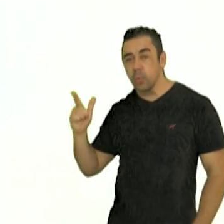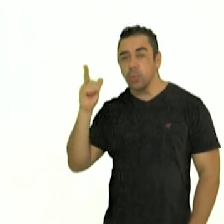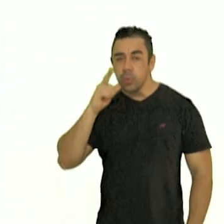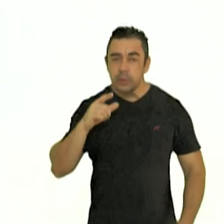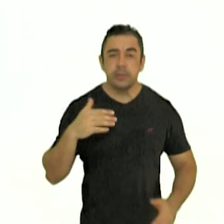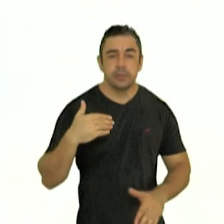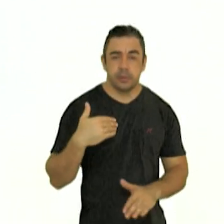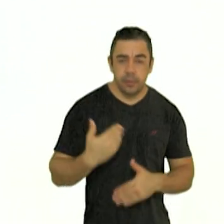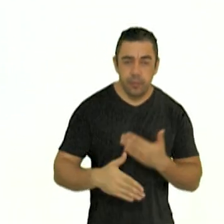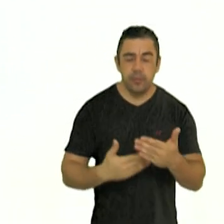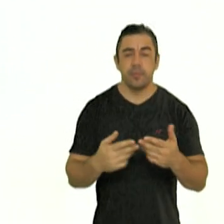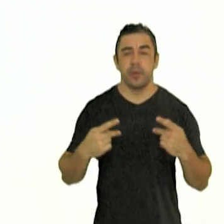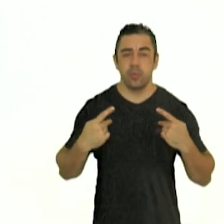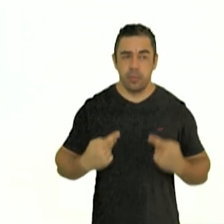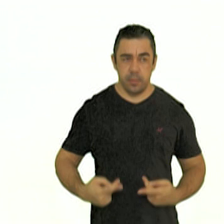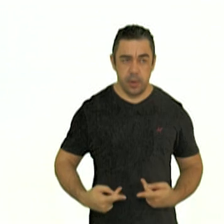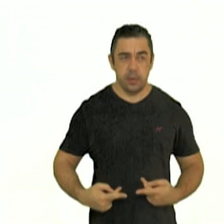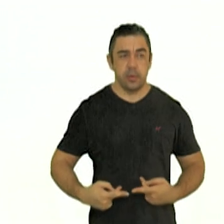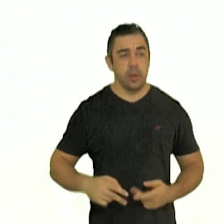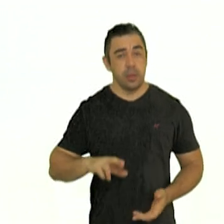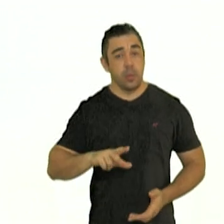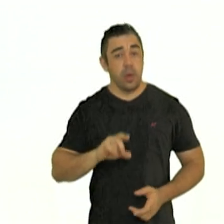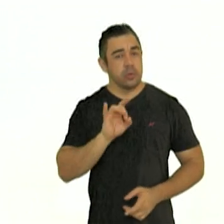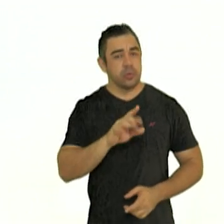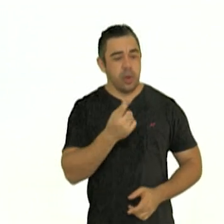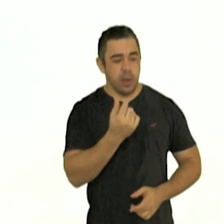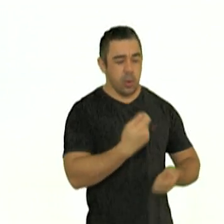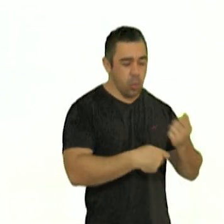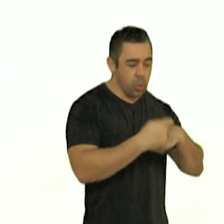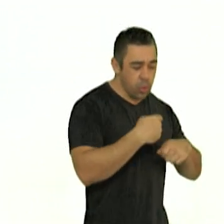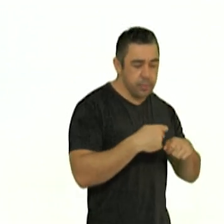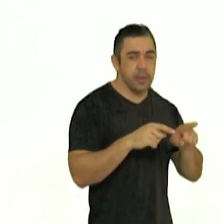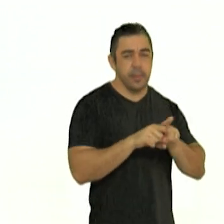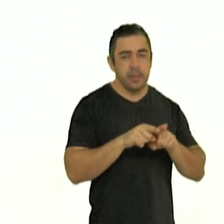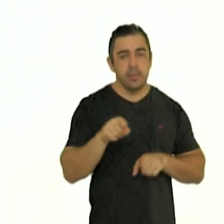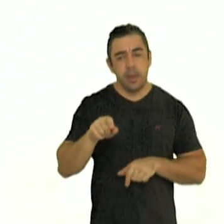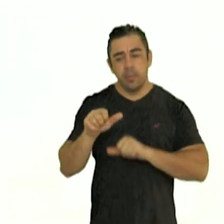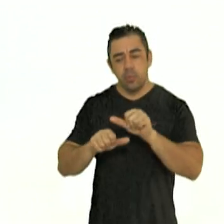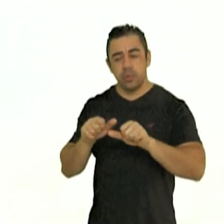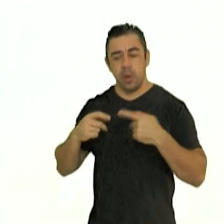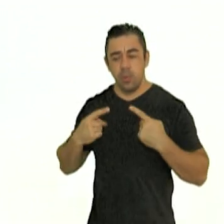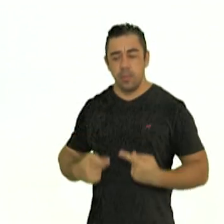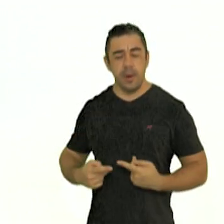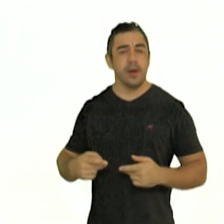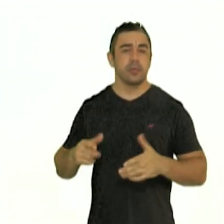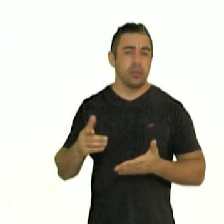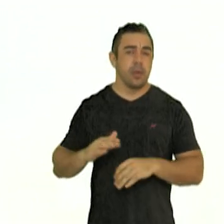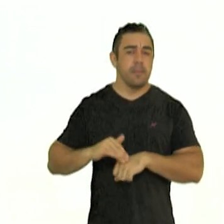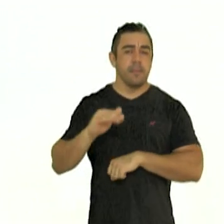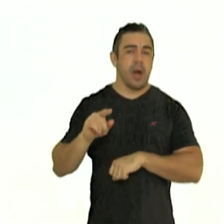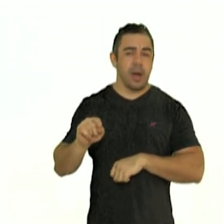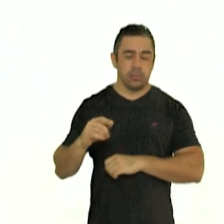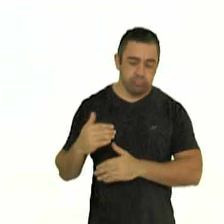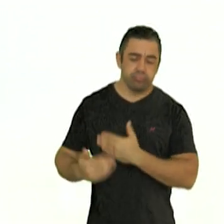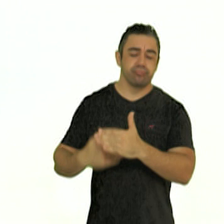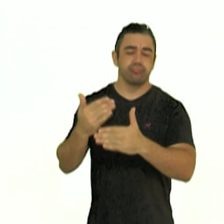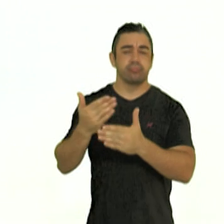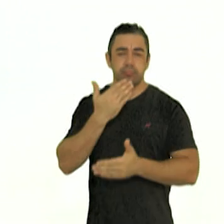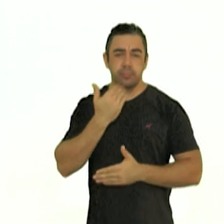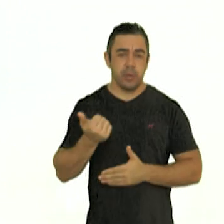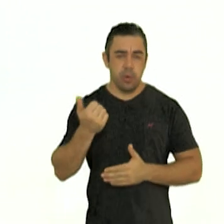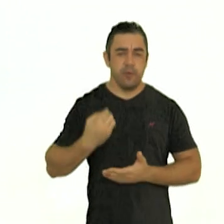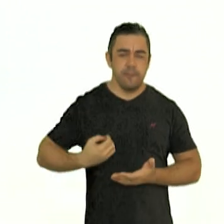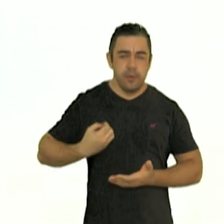de desenvolvimento humano, que é importante, não só o crescimento econômico, mas transformar esse crescimento econômico em desenvolvimento humano.